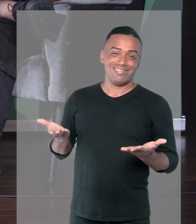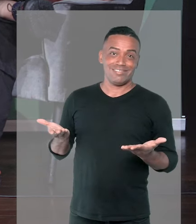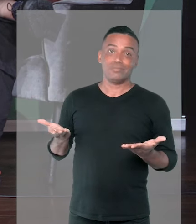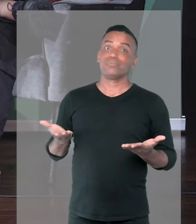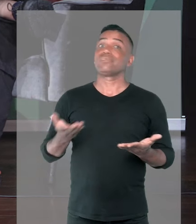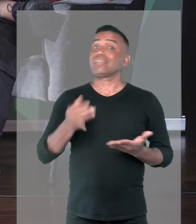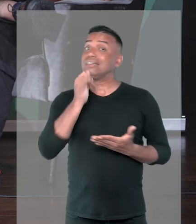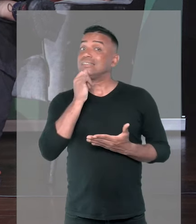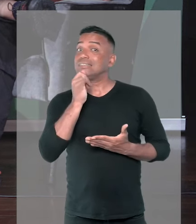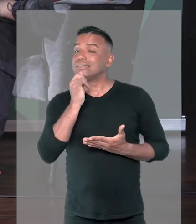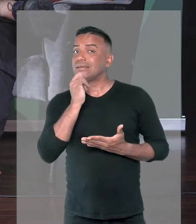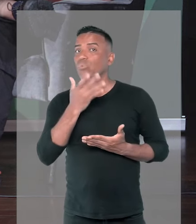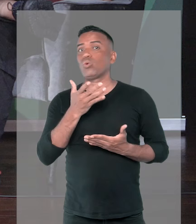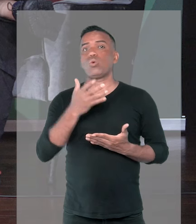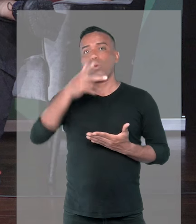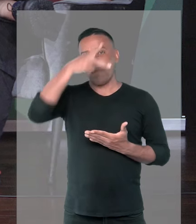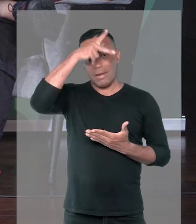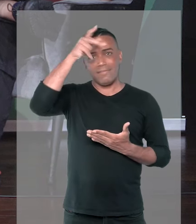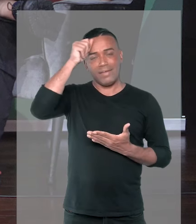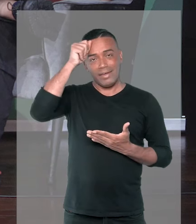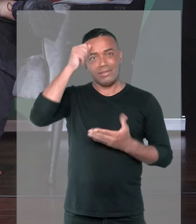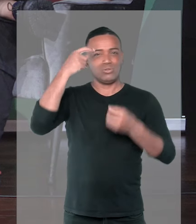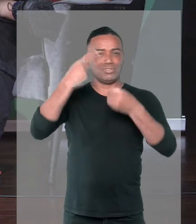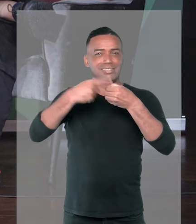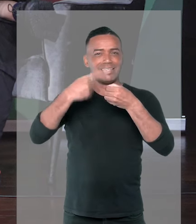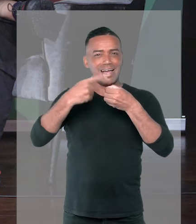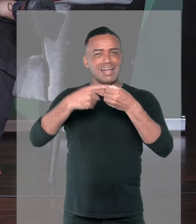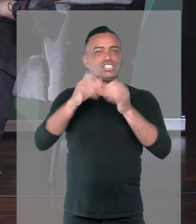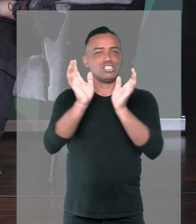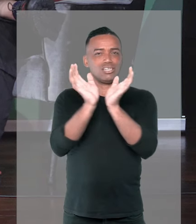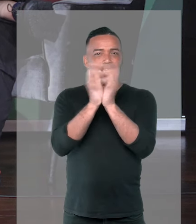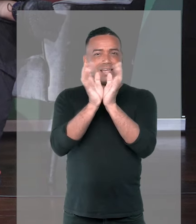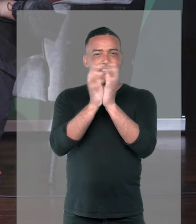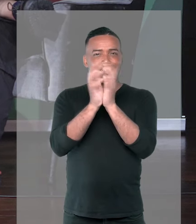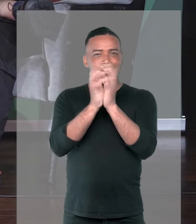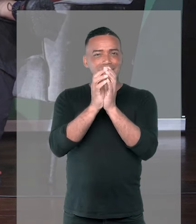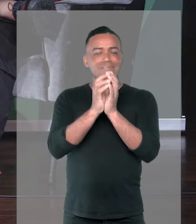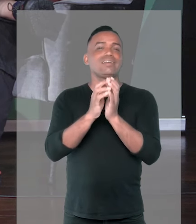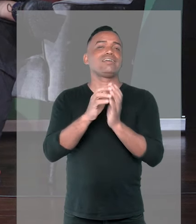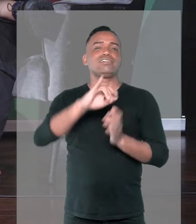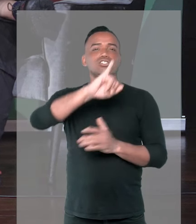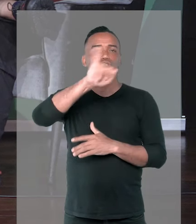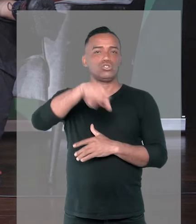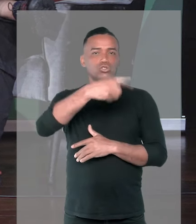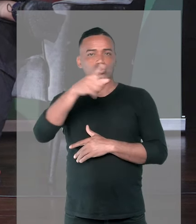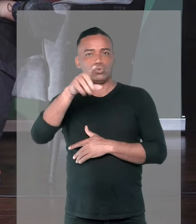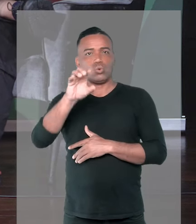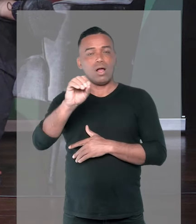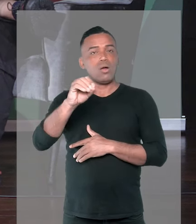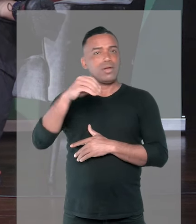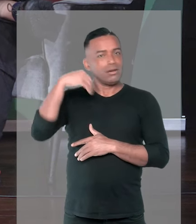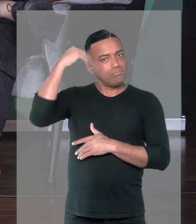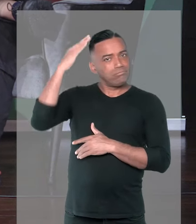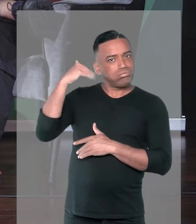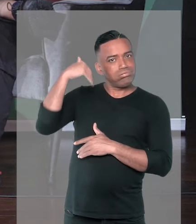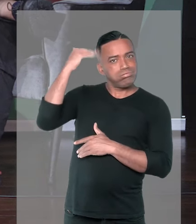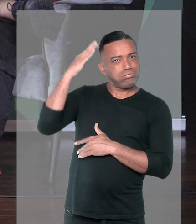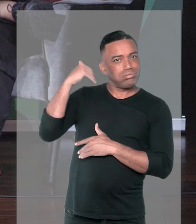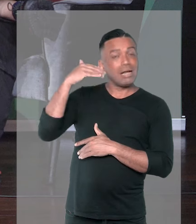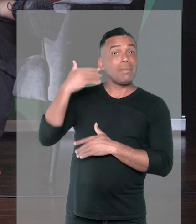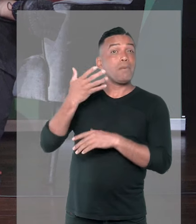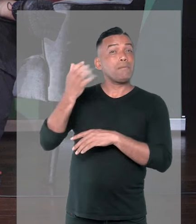exemplo disso o prefeito do Recife João Campos atingindo o cabelo de Nevado né nevando o cabelo durante o